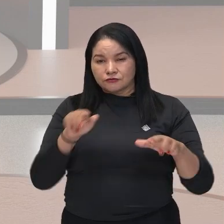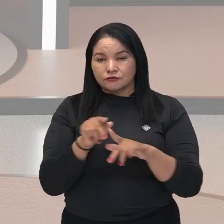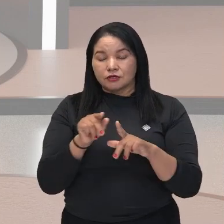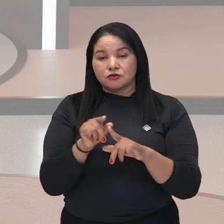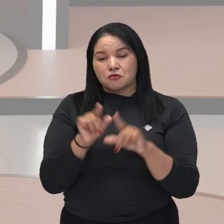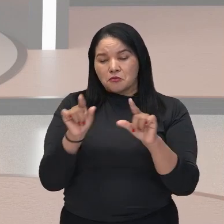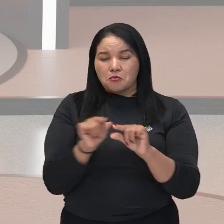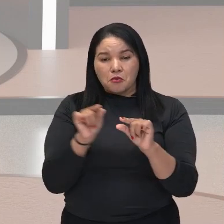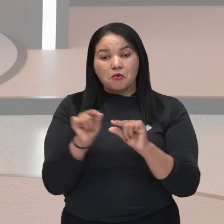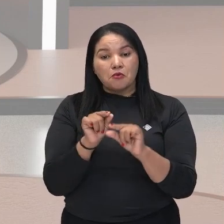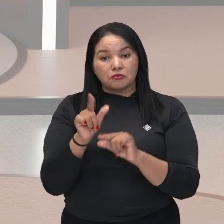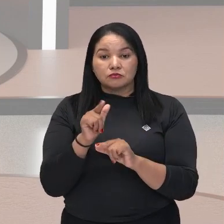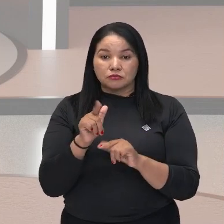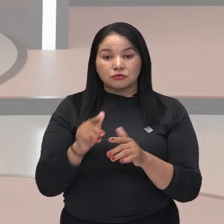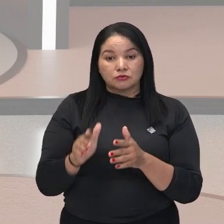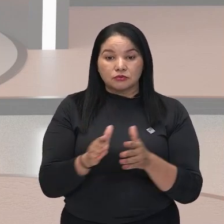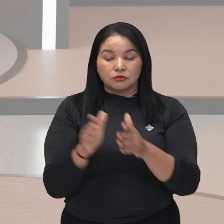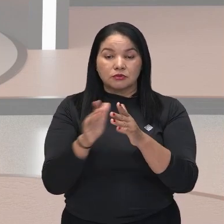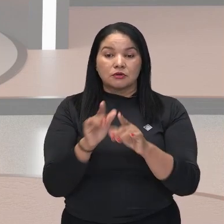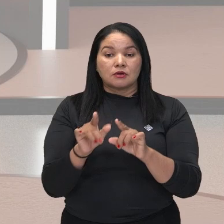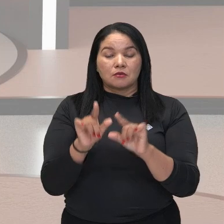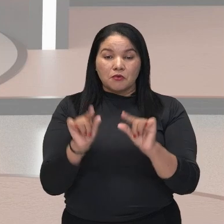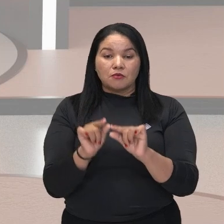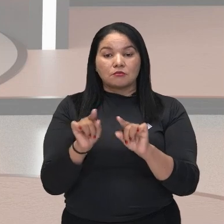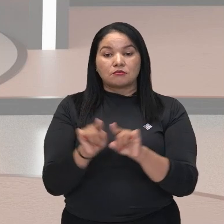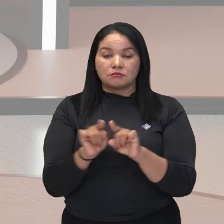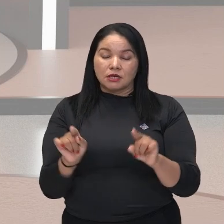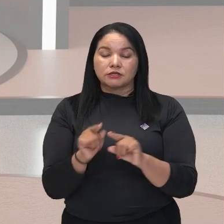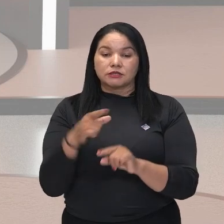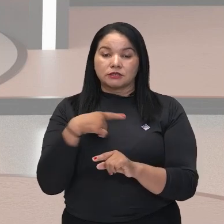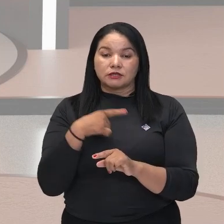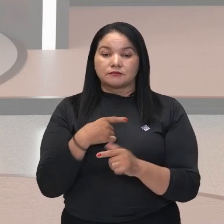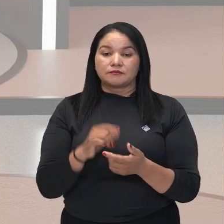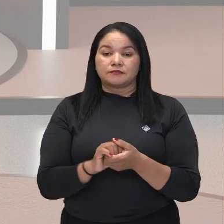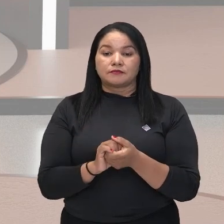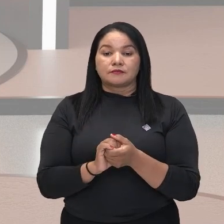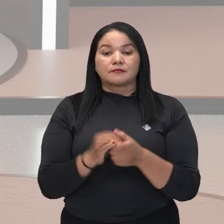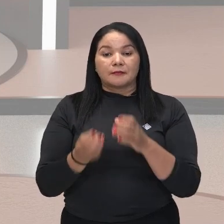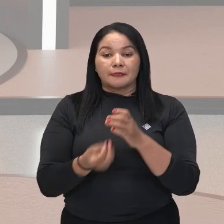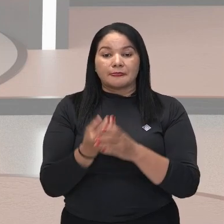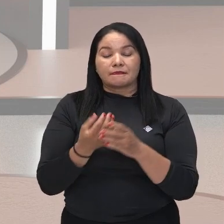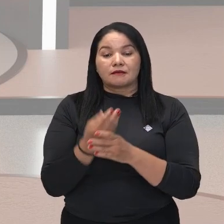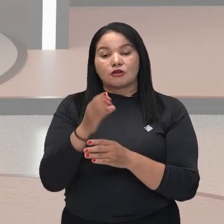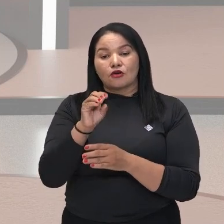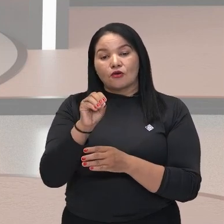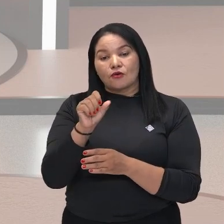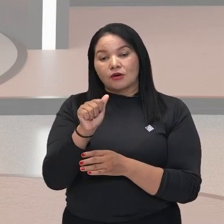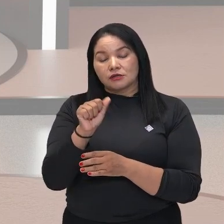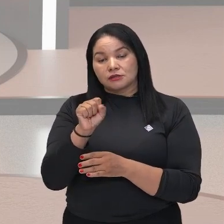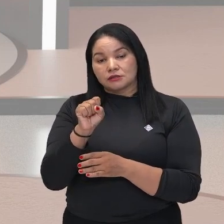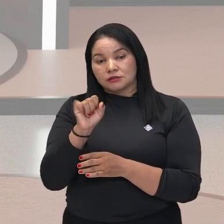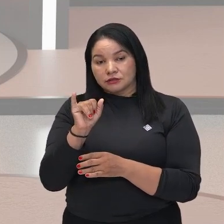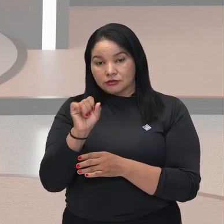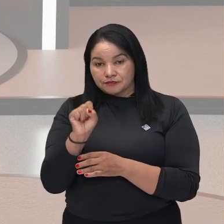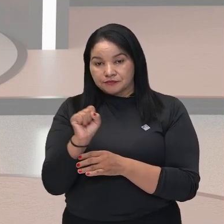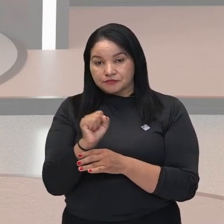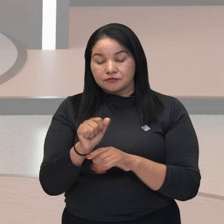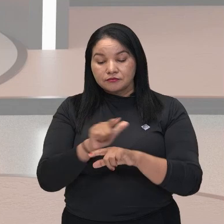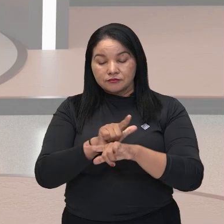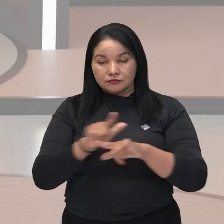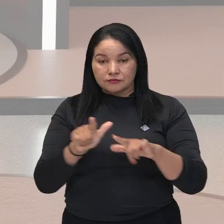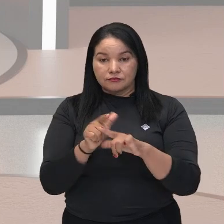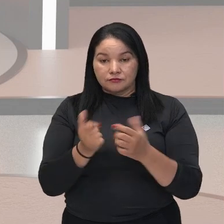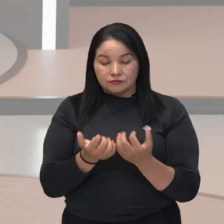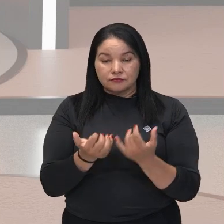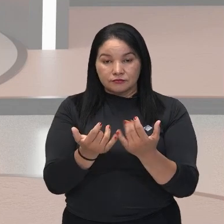porém existe. E também acaba surgindo o quê? Os oásis, né? No deserto,